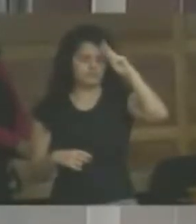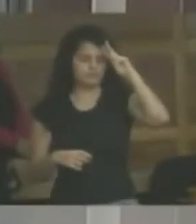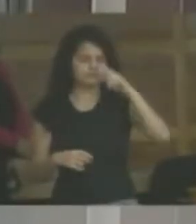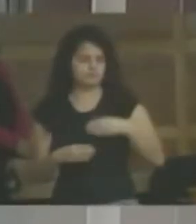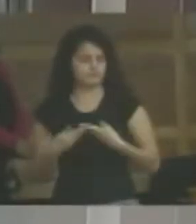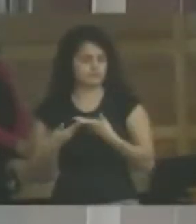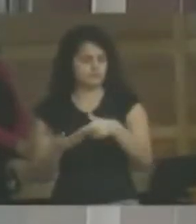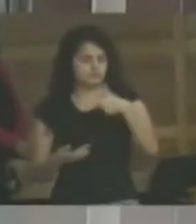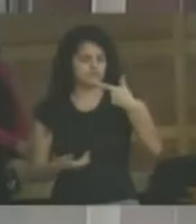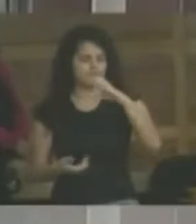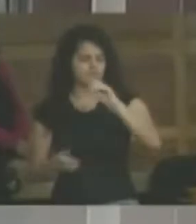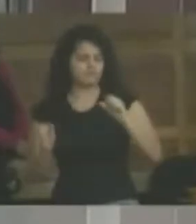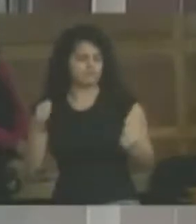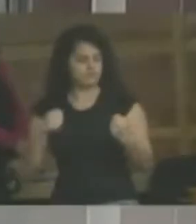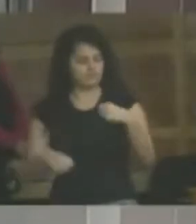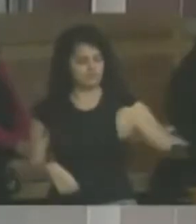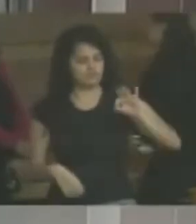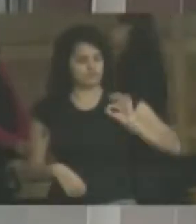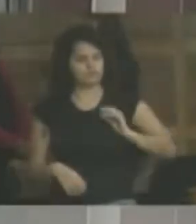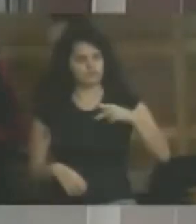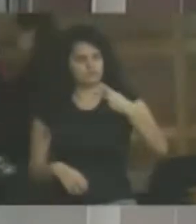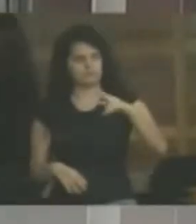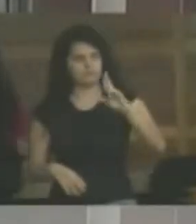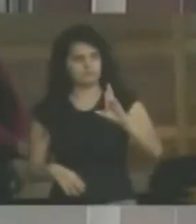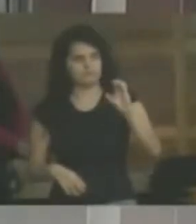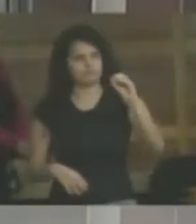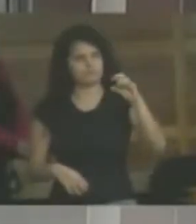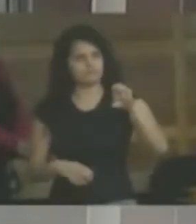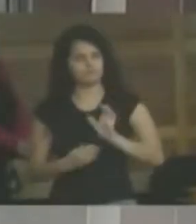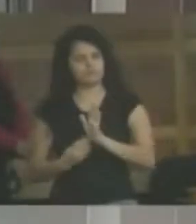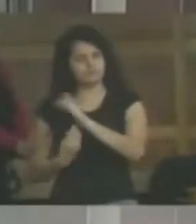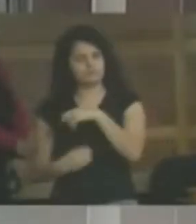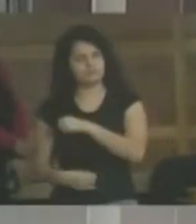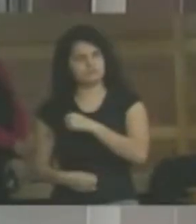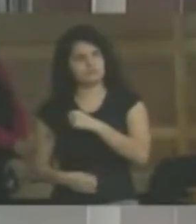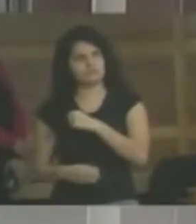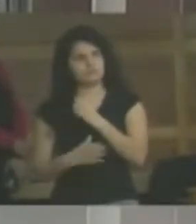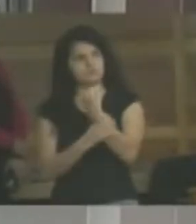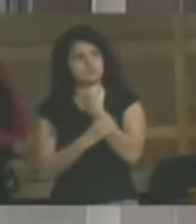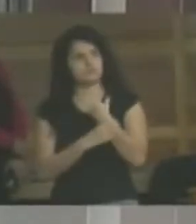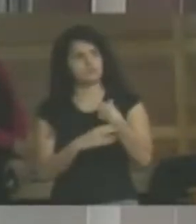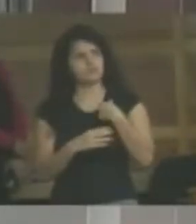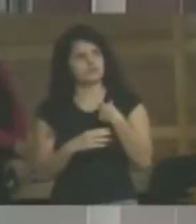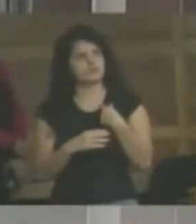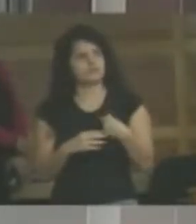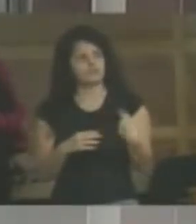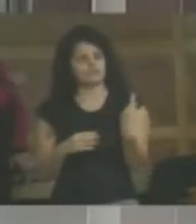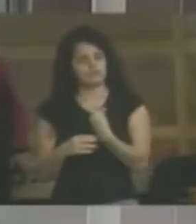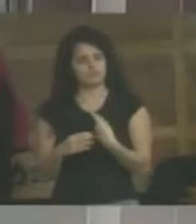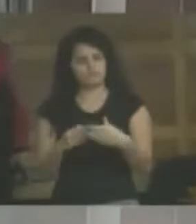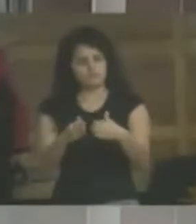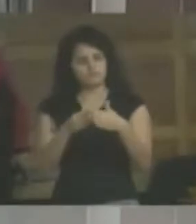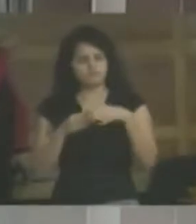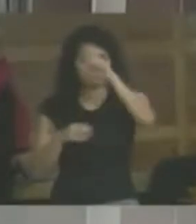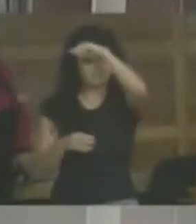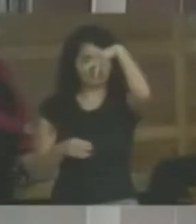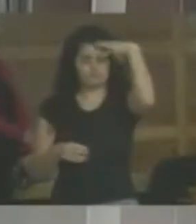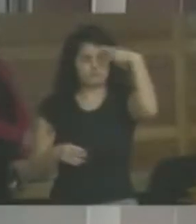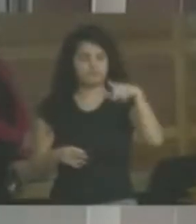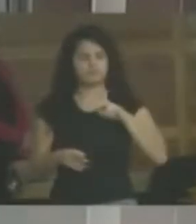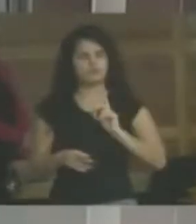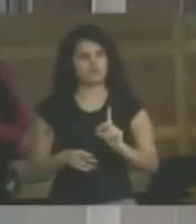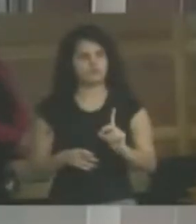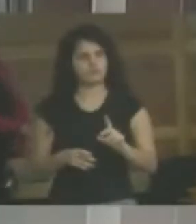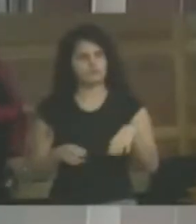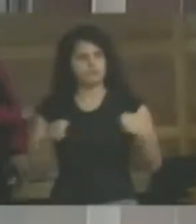20 viaturas aqui para o PROEIS, para a segurança. E aí nós pedimos o prefeito para uma viatura dessa fazer a ronda assim na porta